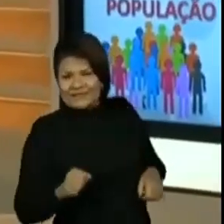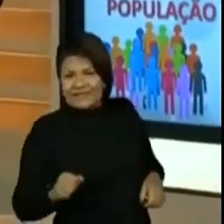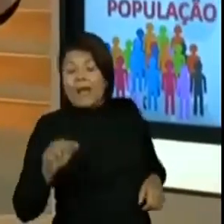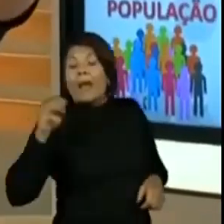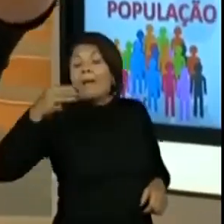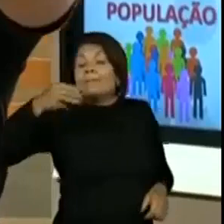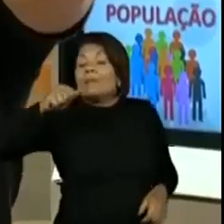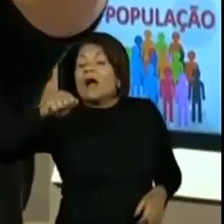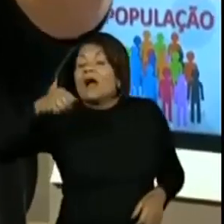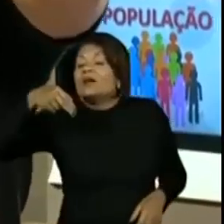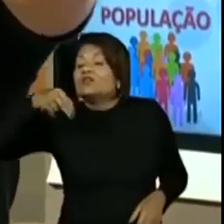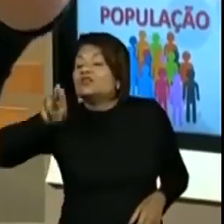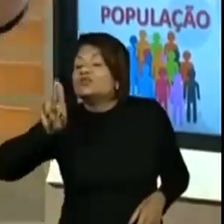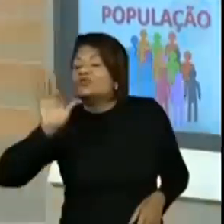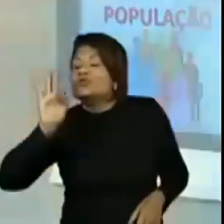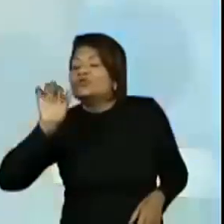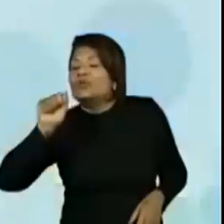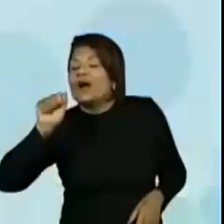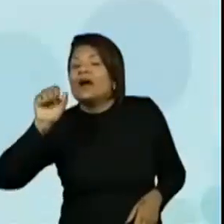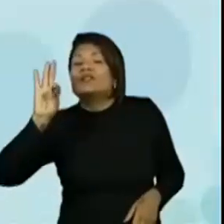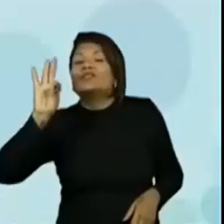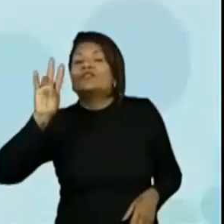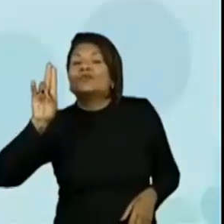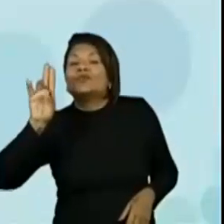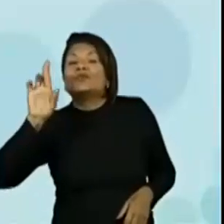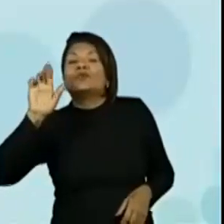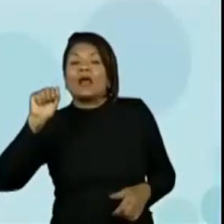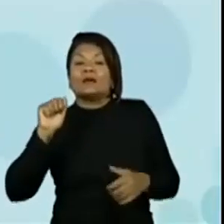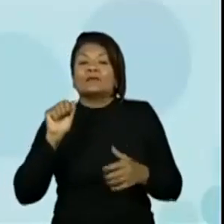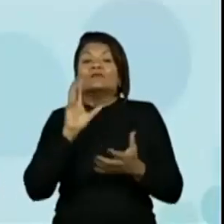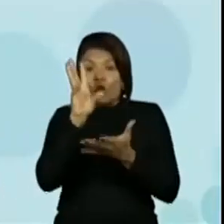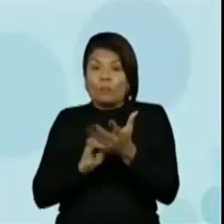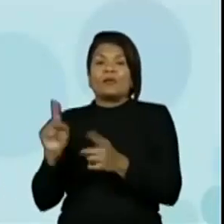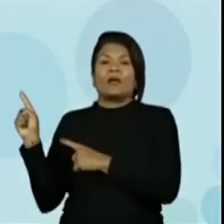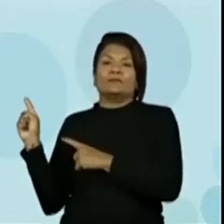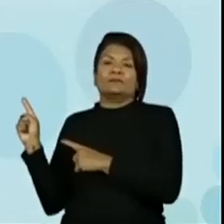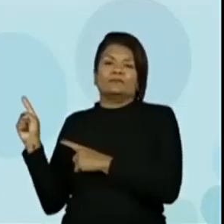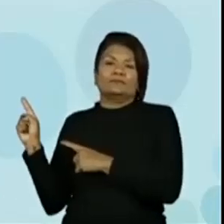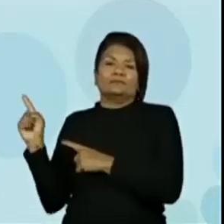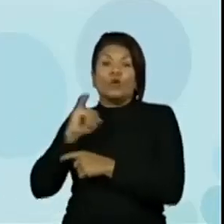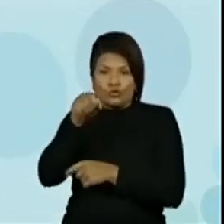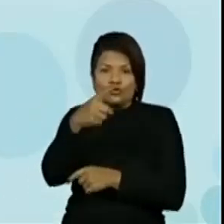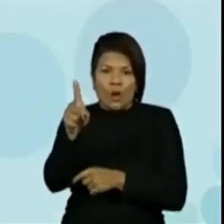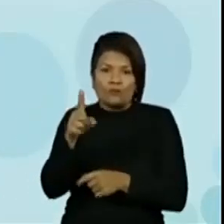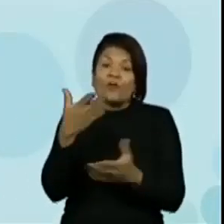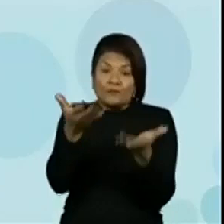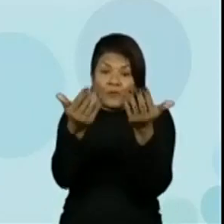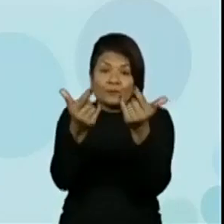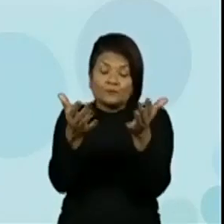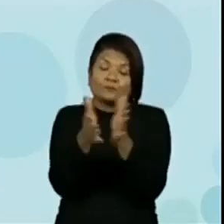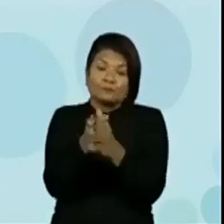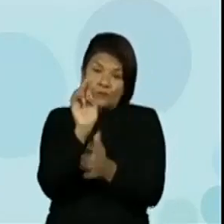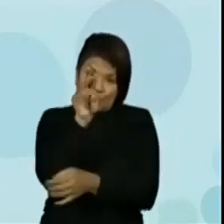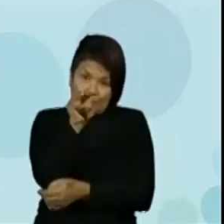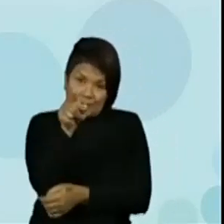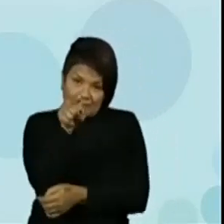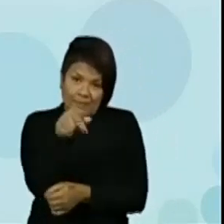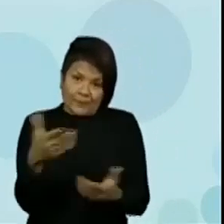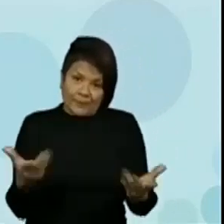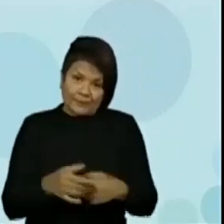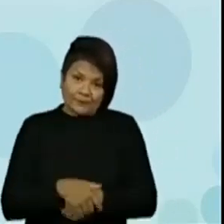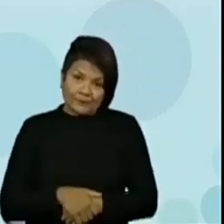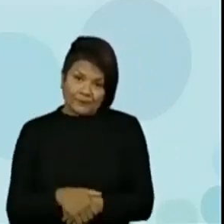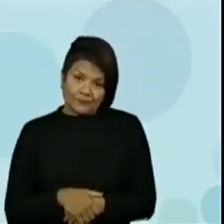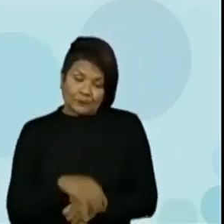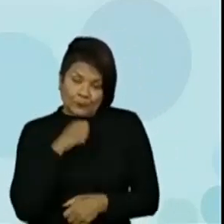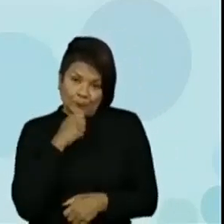Anota aí, põe. Manufatura, põe. João, vamos. João, estou olhando para você agora e você ainda